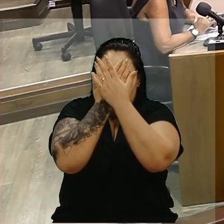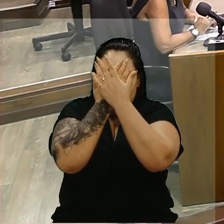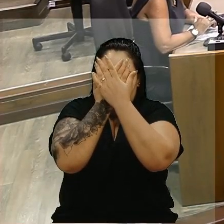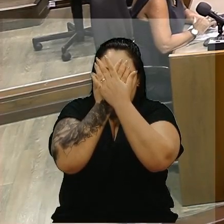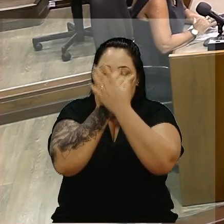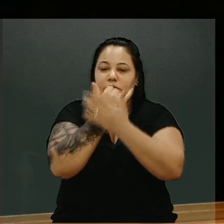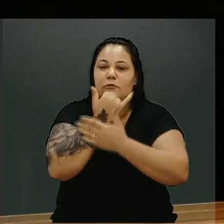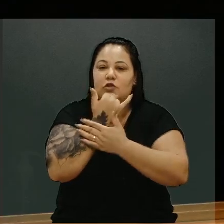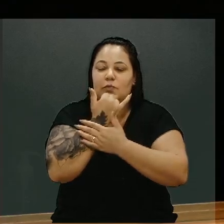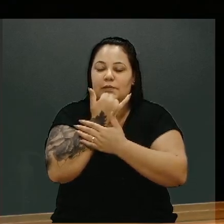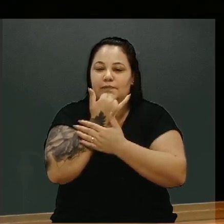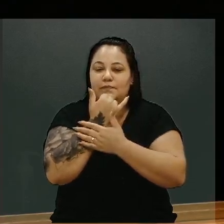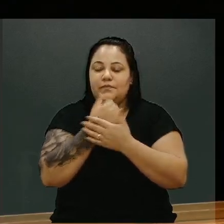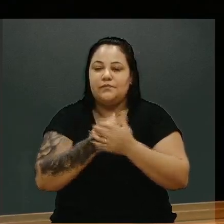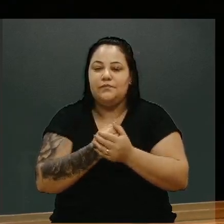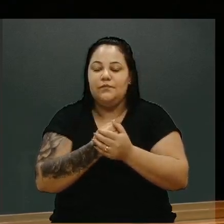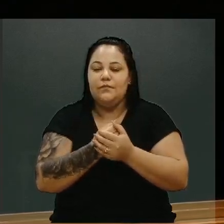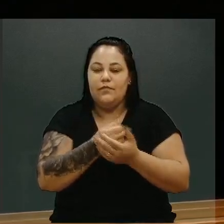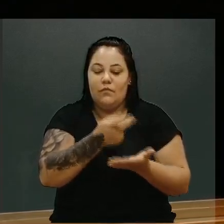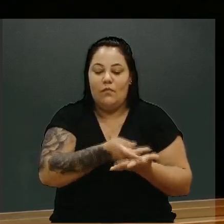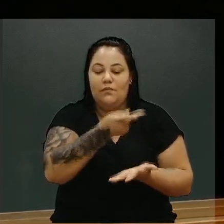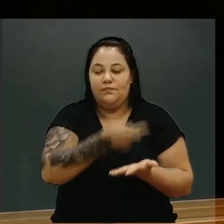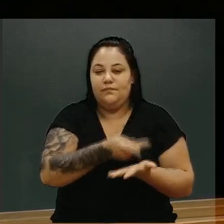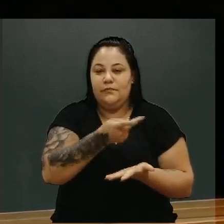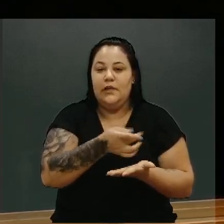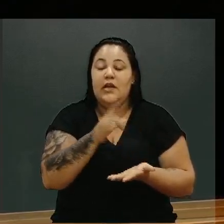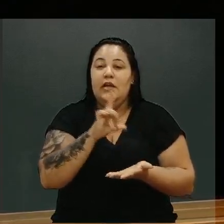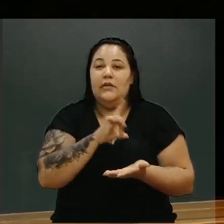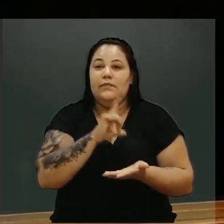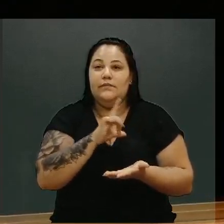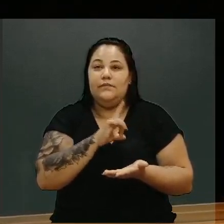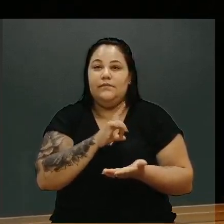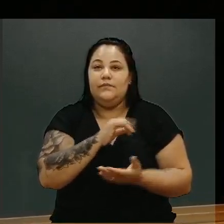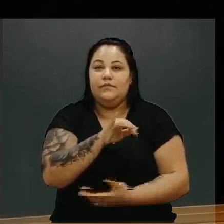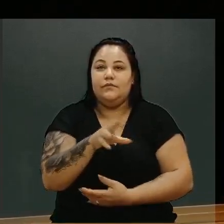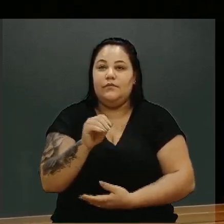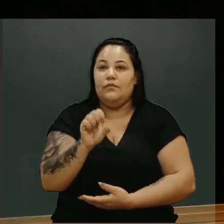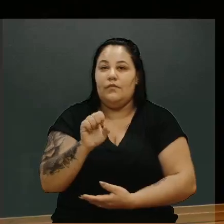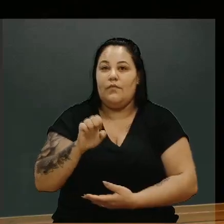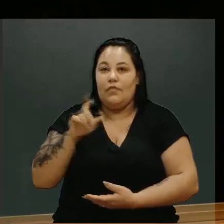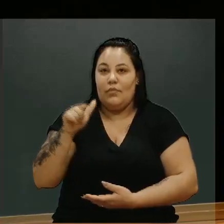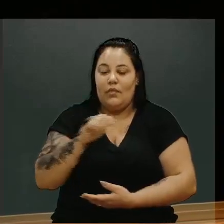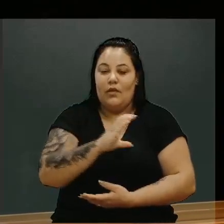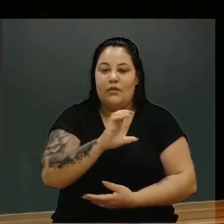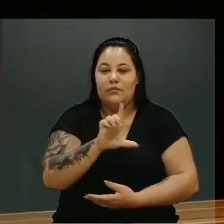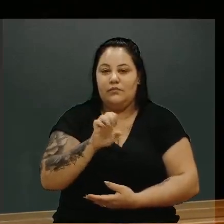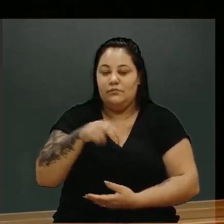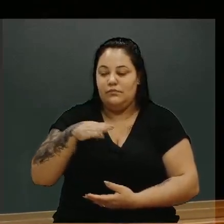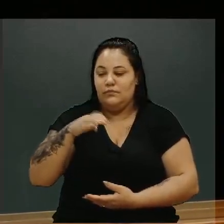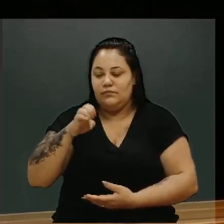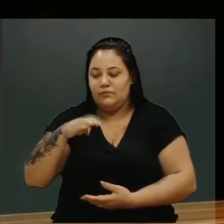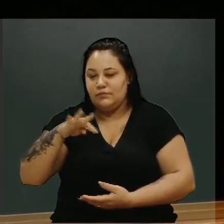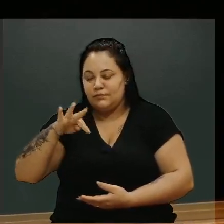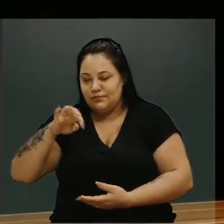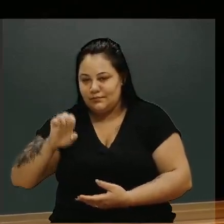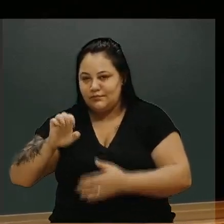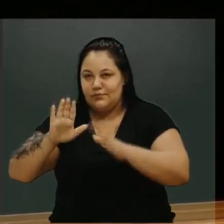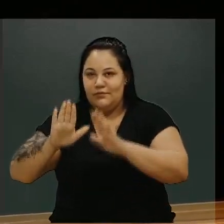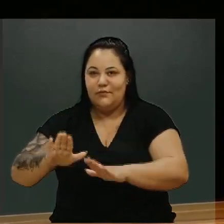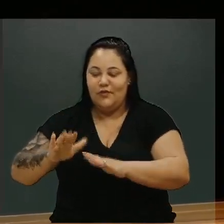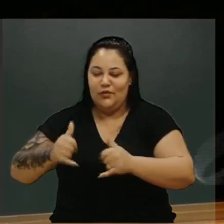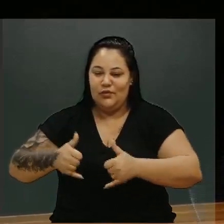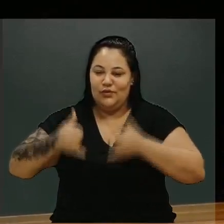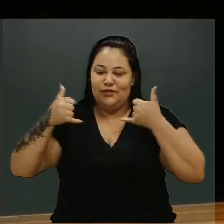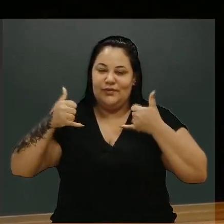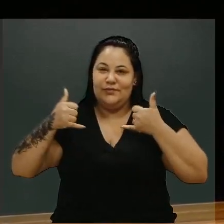ao Oscar em uma oportunidade com José Clemente Pozenato. Deixou essa terra cheia de orgulho, infelizmente não levamos, por pressão da academia,